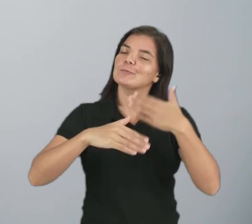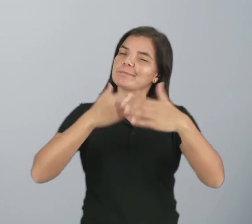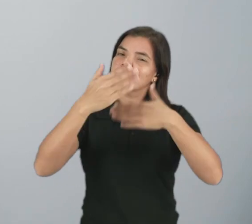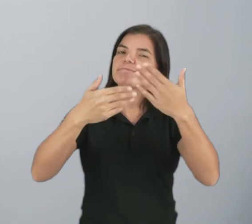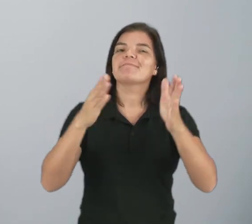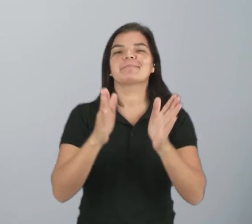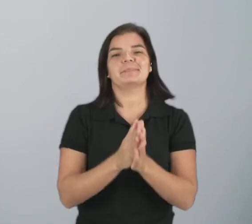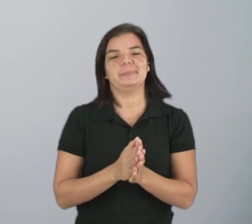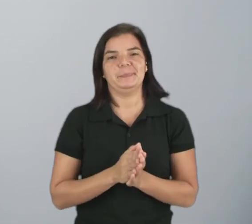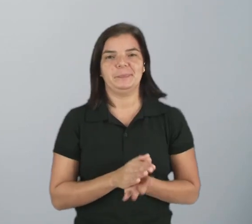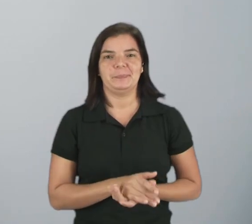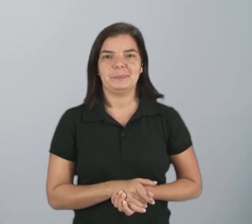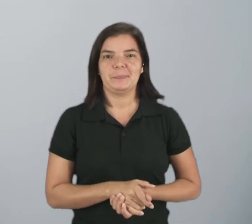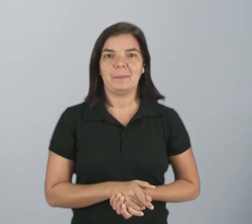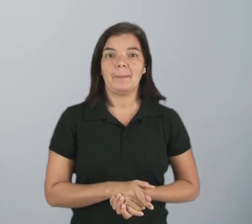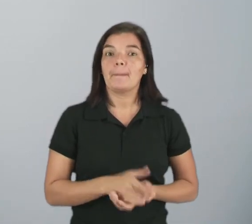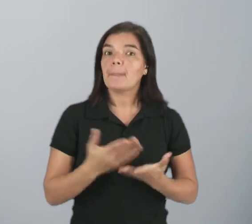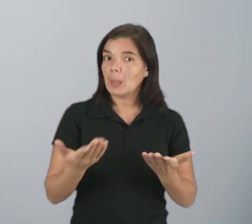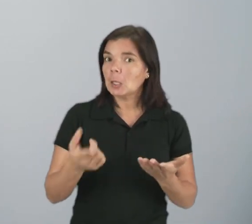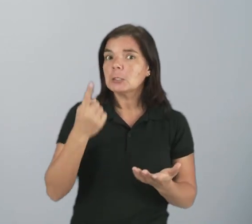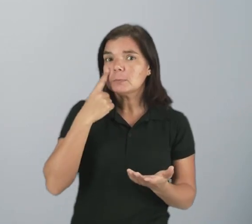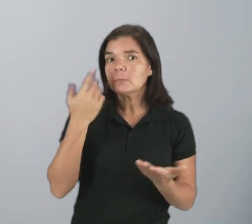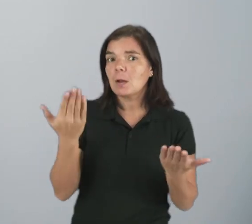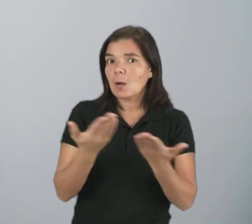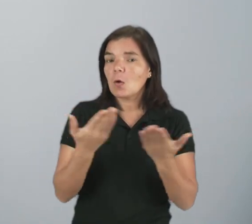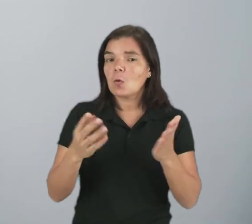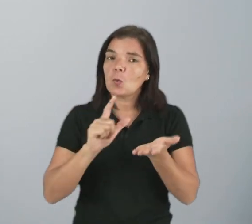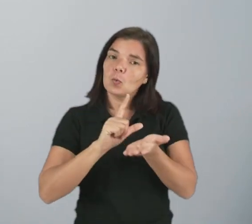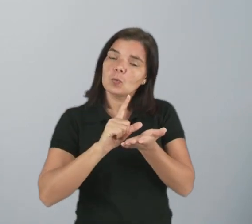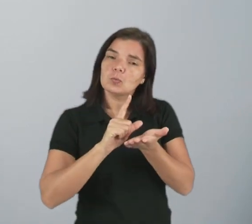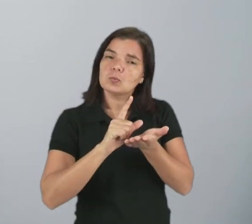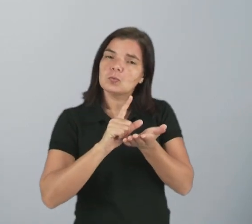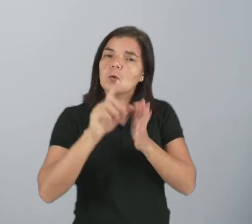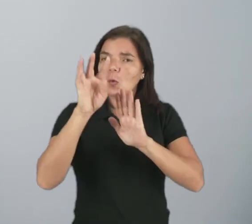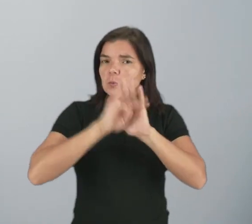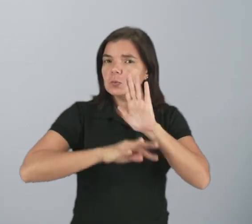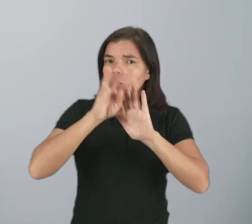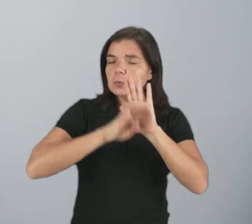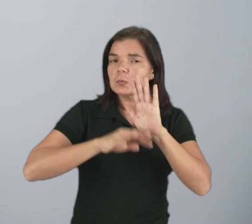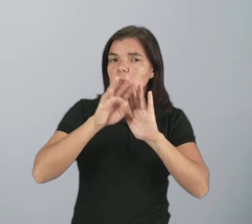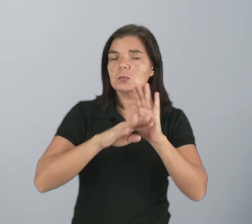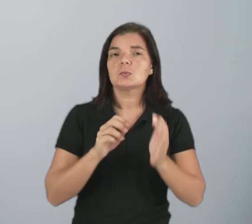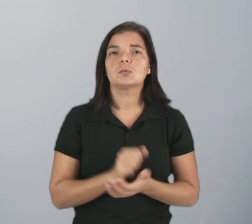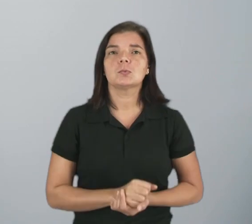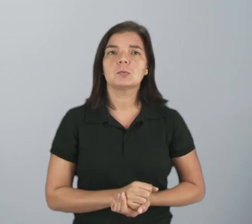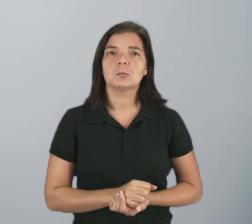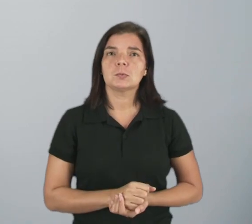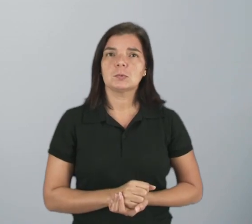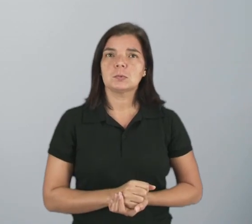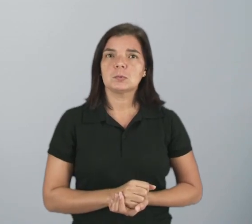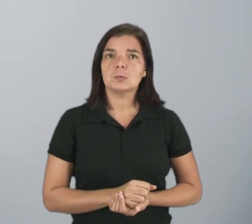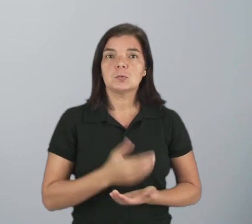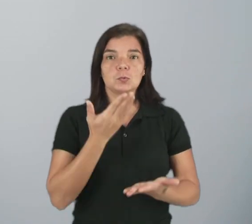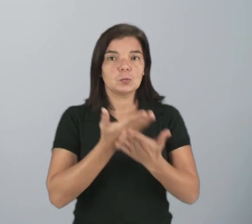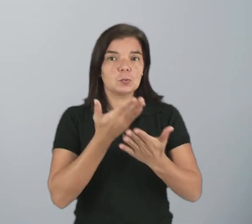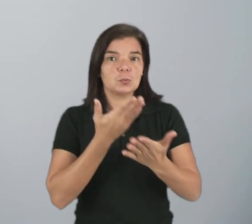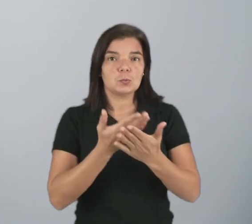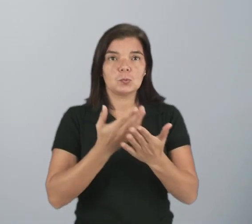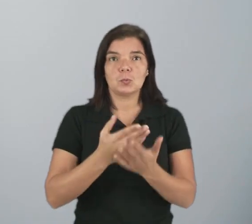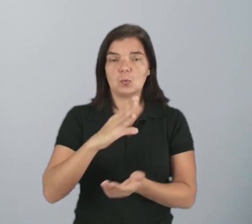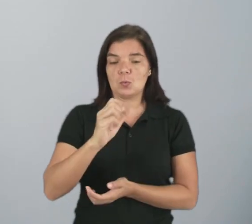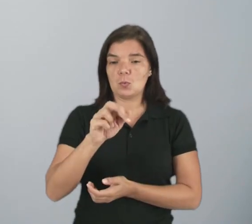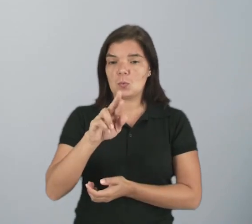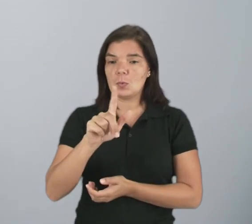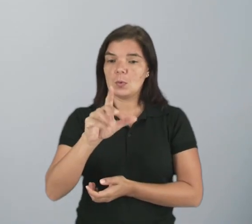isso o nome progressão temática. A gente vai ver agora um texto do estudante